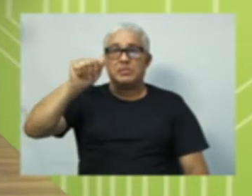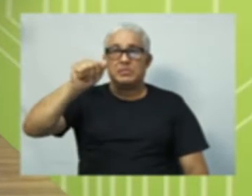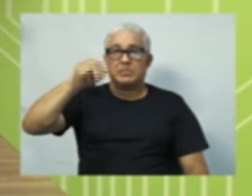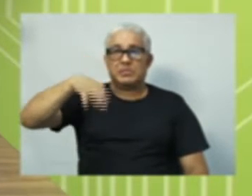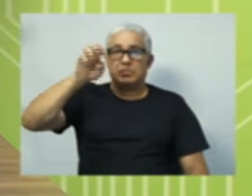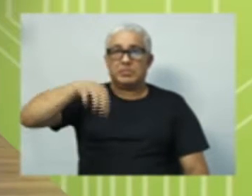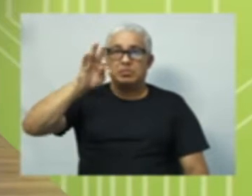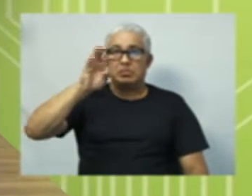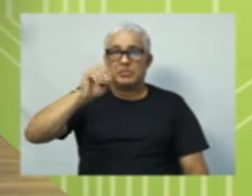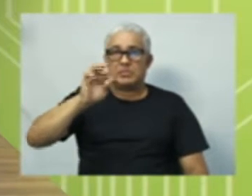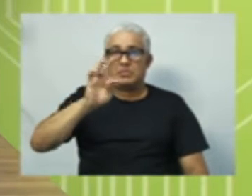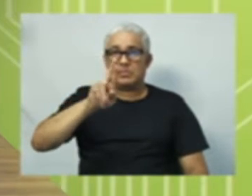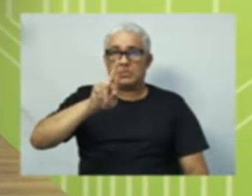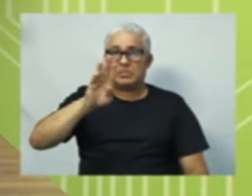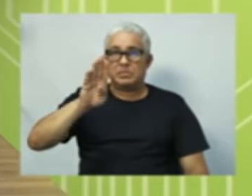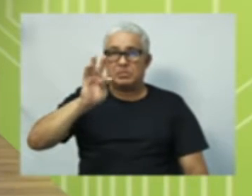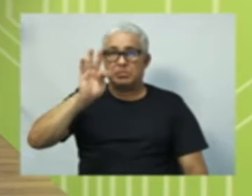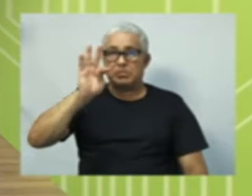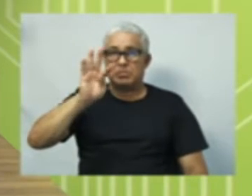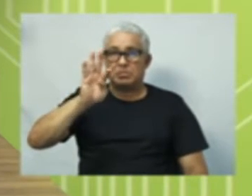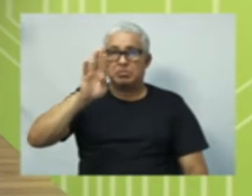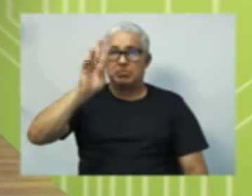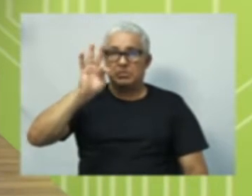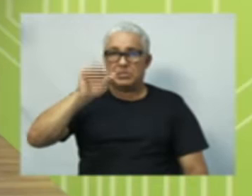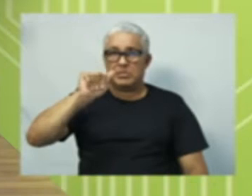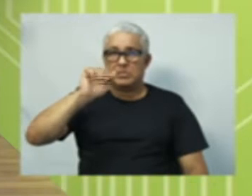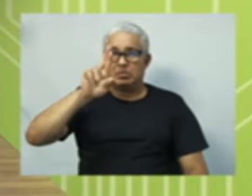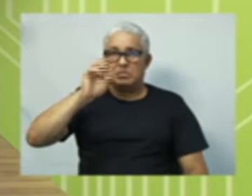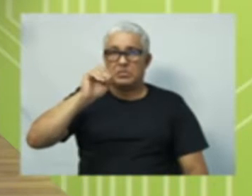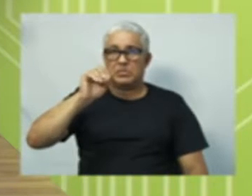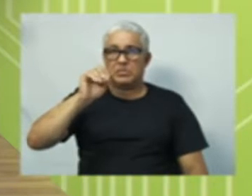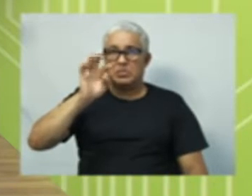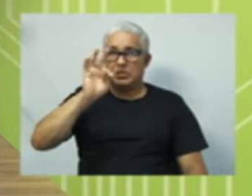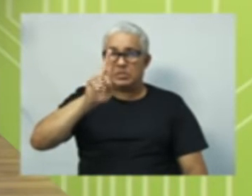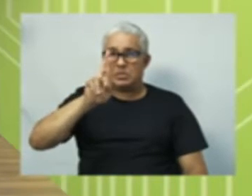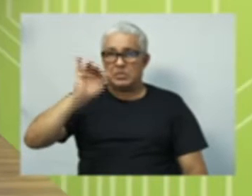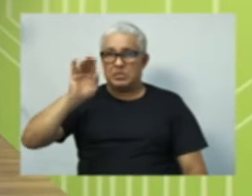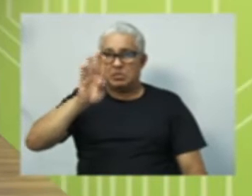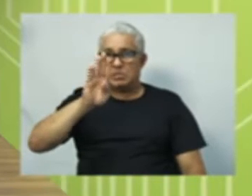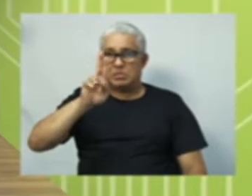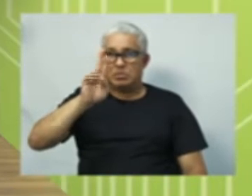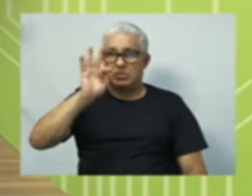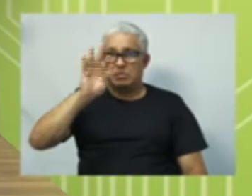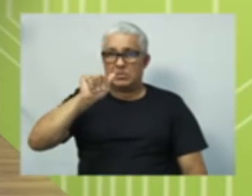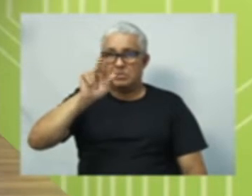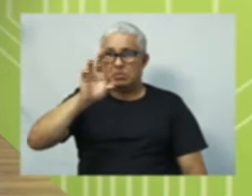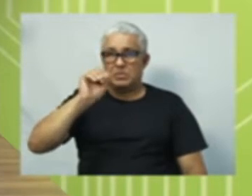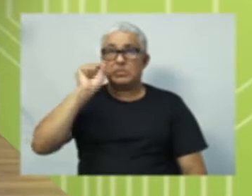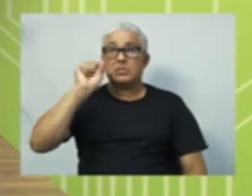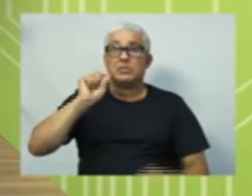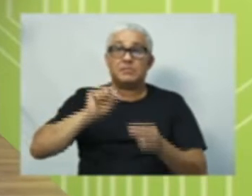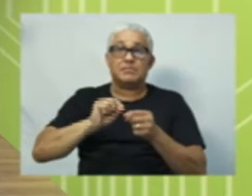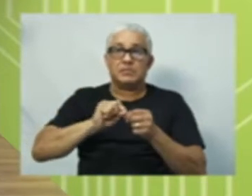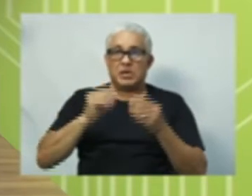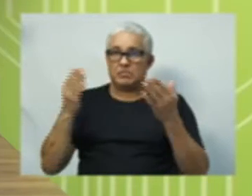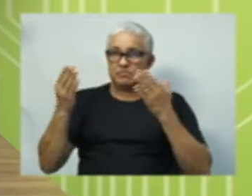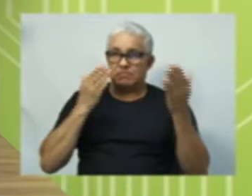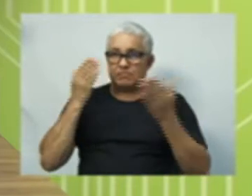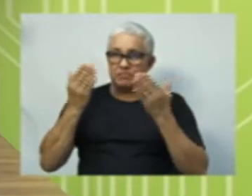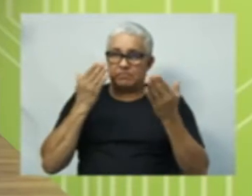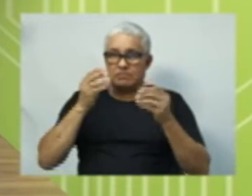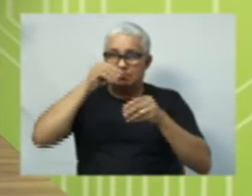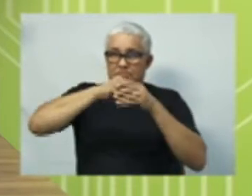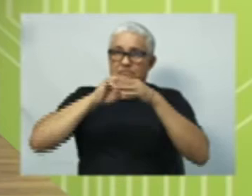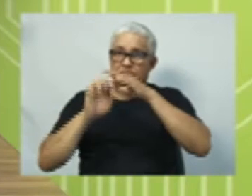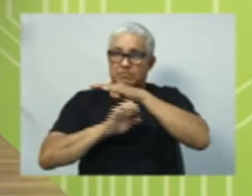Planejamento tributário. Anotou? Notou? Planejamento tributário. Faz o quê? A gente analisa as condições da empresa